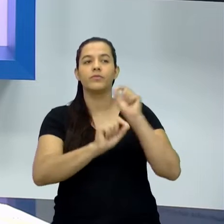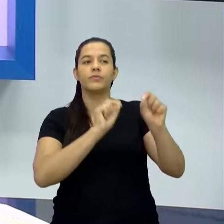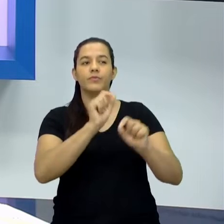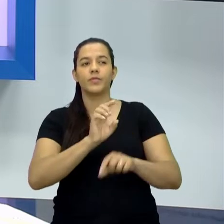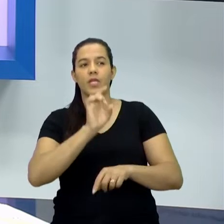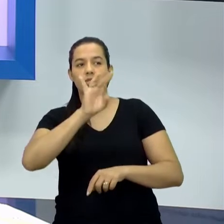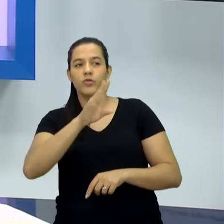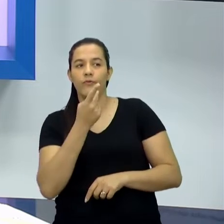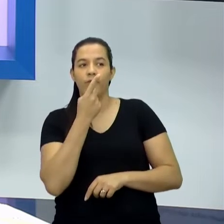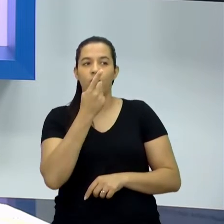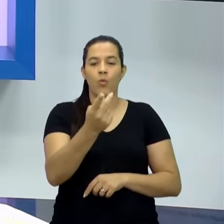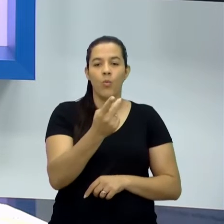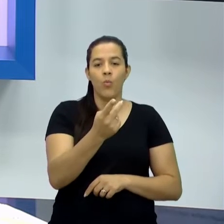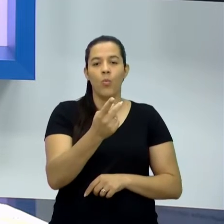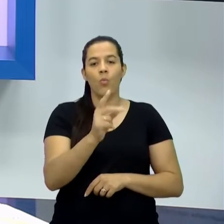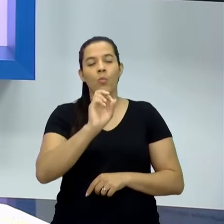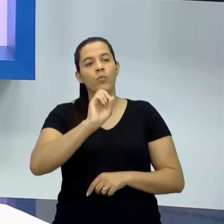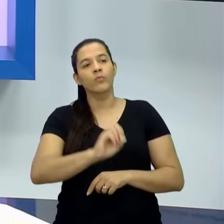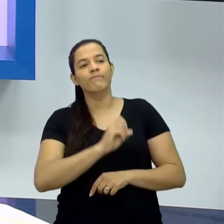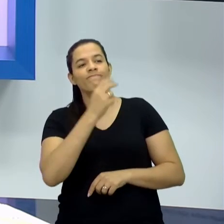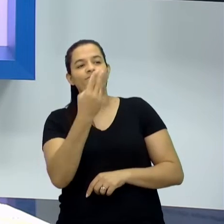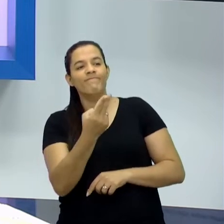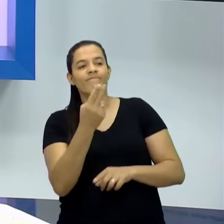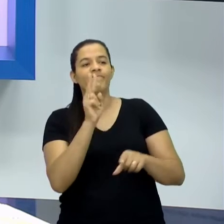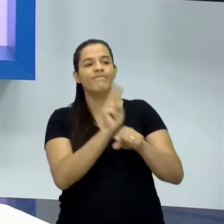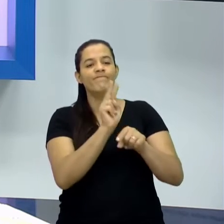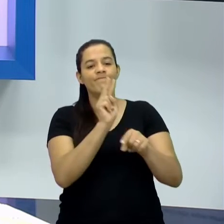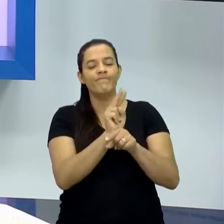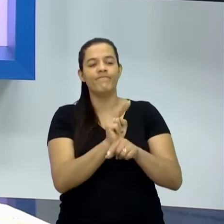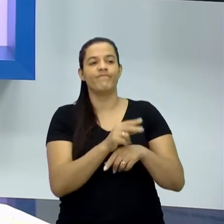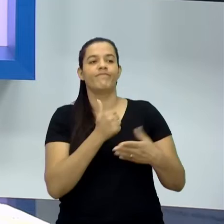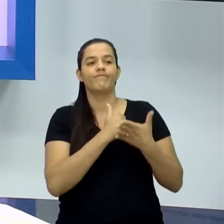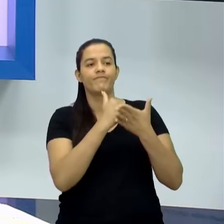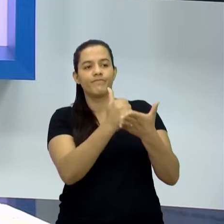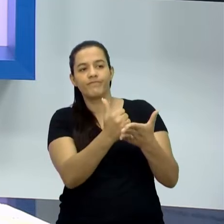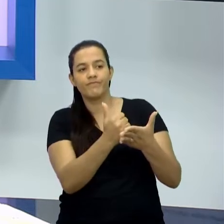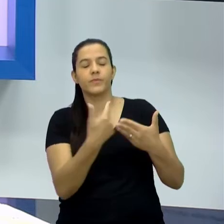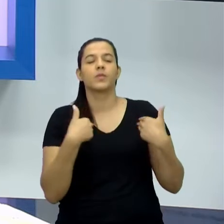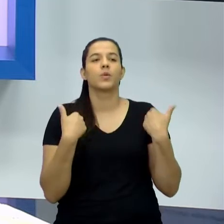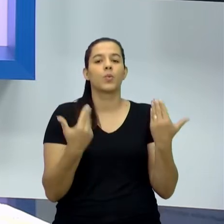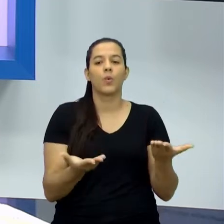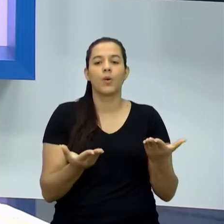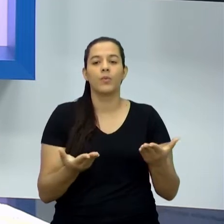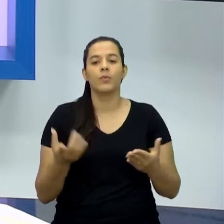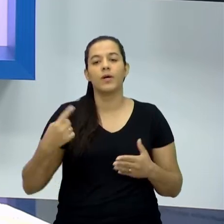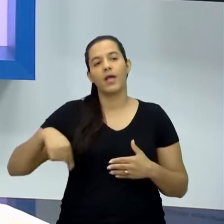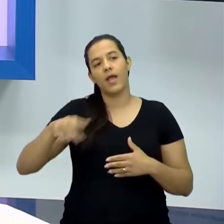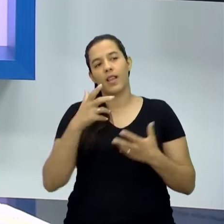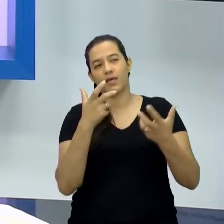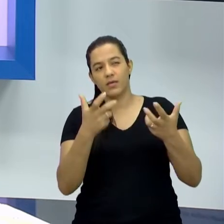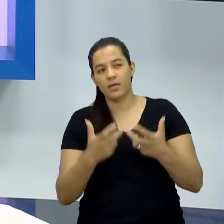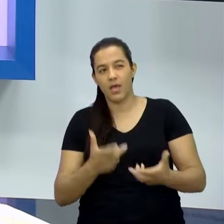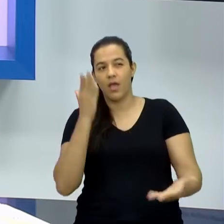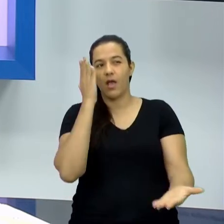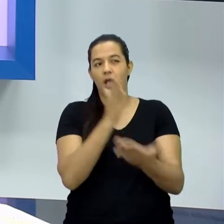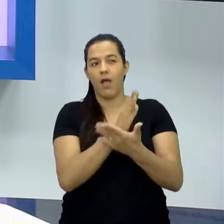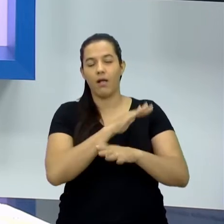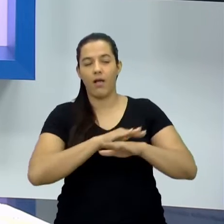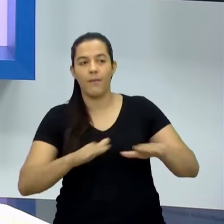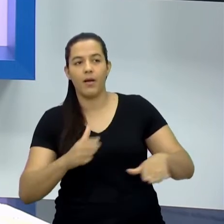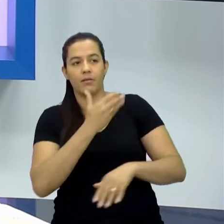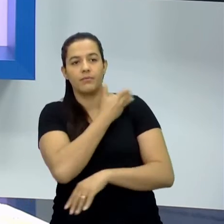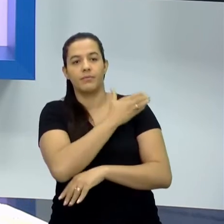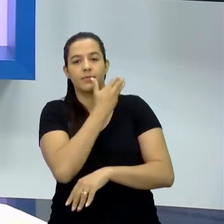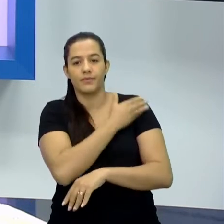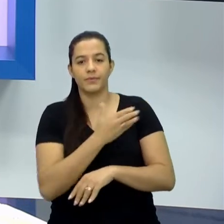só citou o fato propriamente dito? Ela teve uma intencionalidade de combater essa questão de